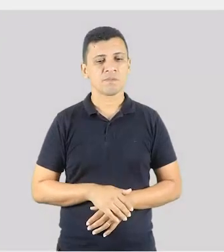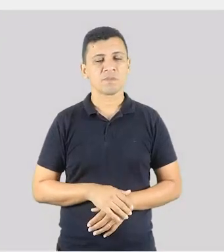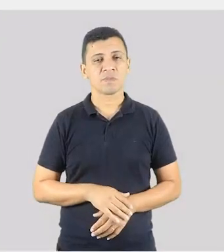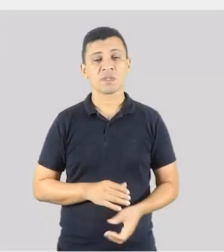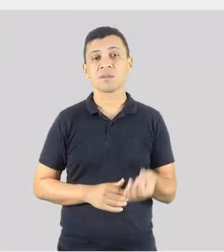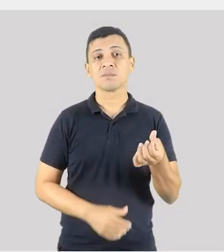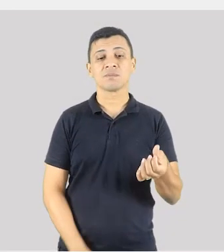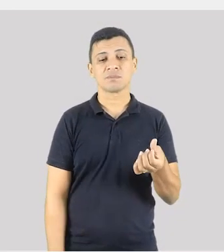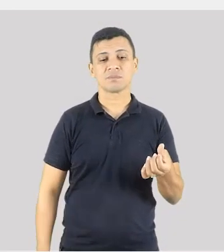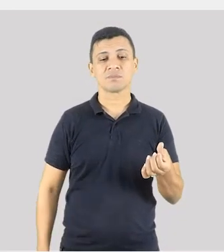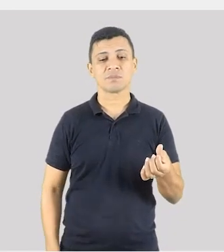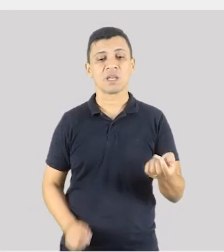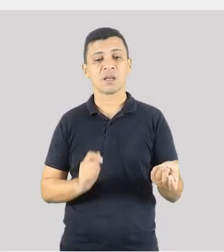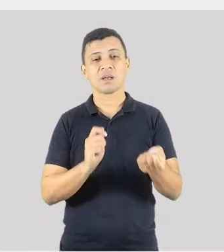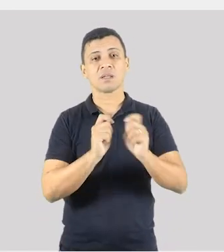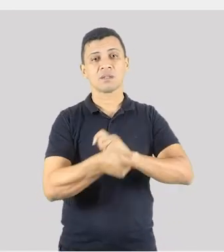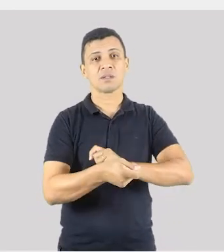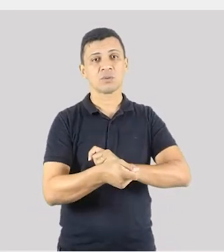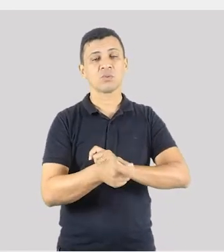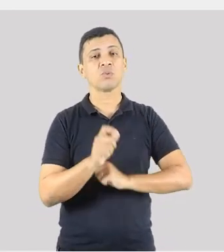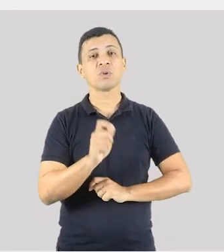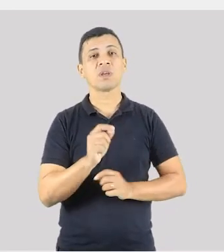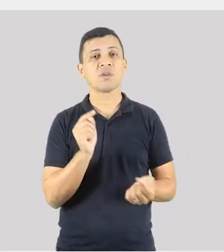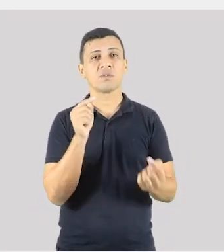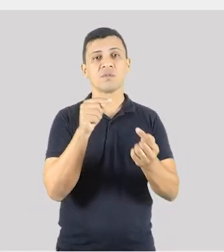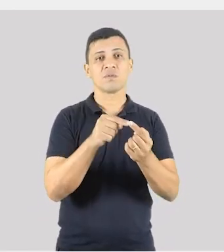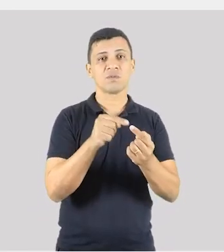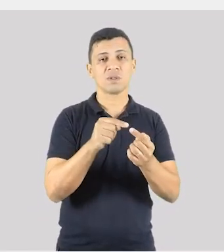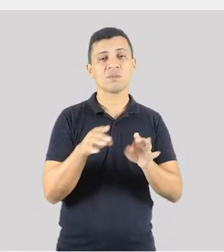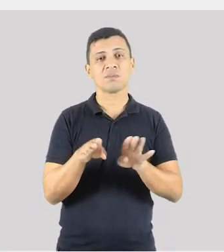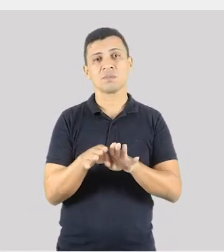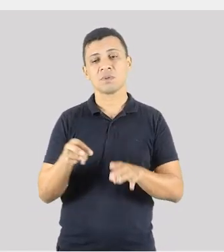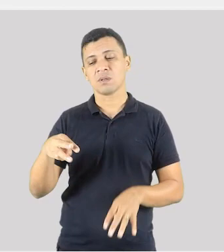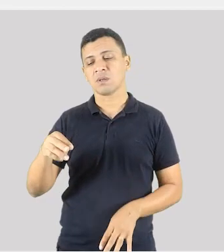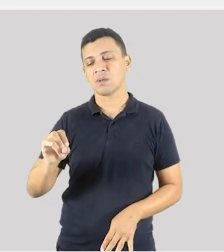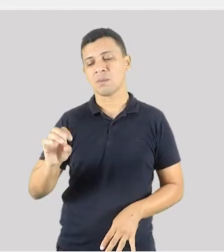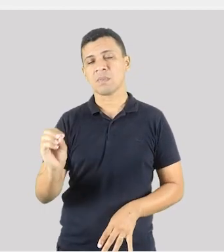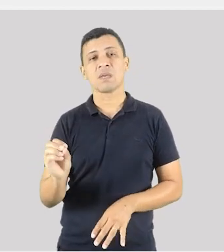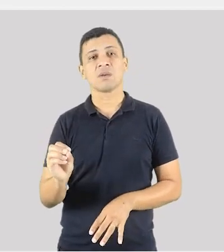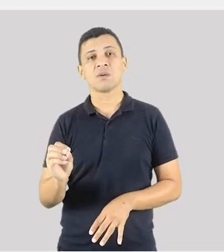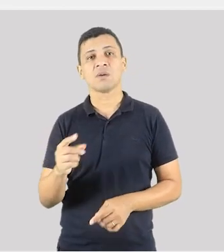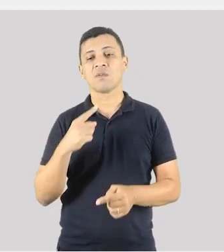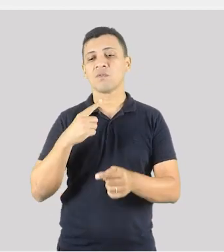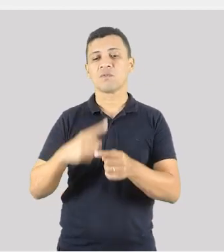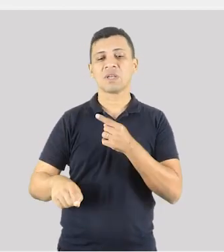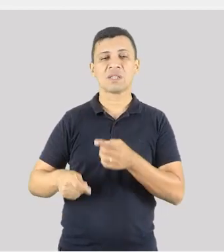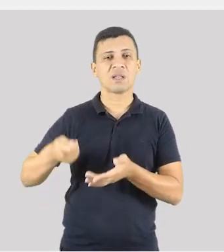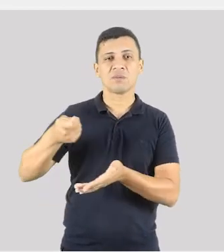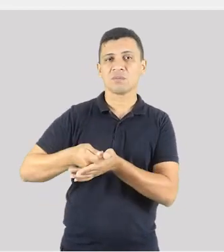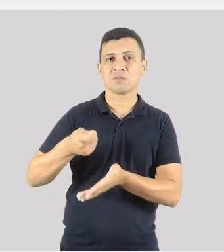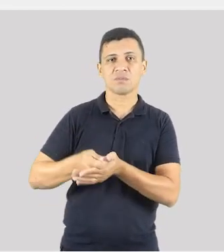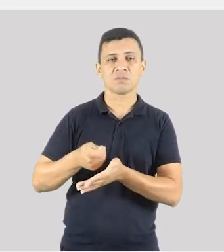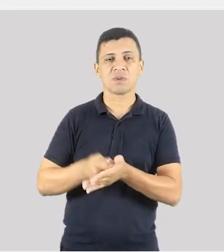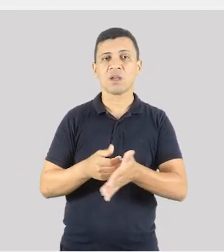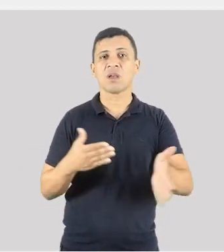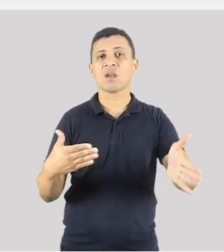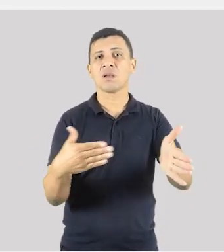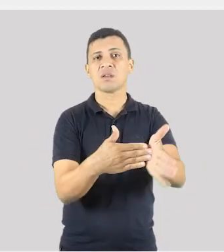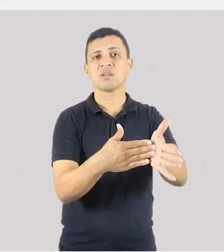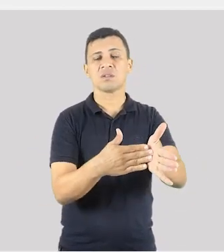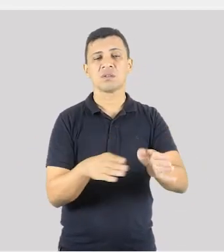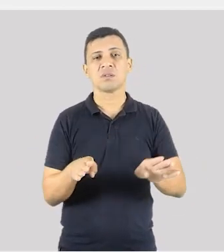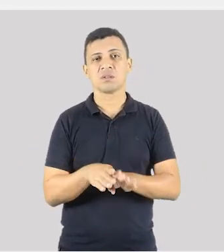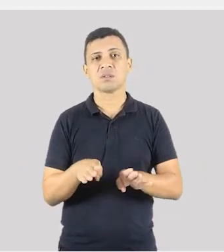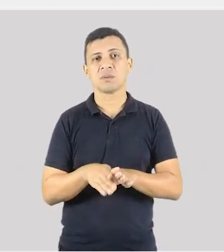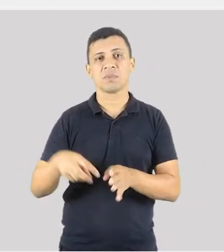Inciso sexto, adequação entre meios e fins, vedada a imposição de obrigações, restrições e